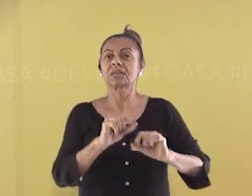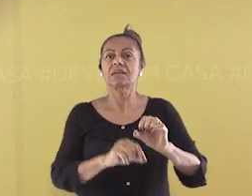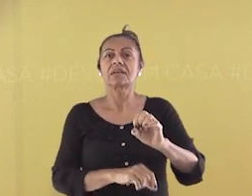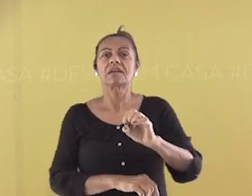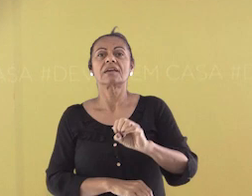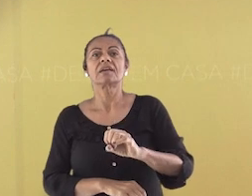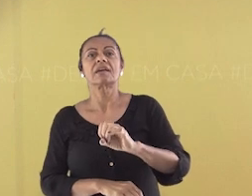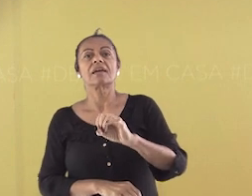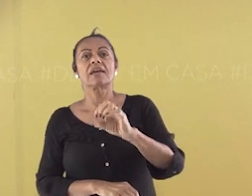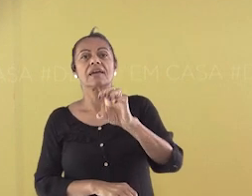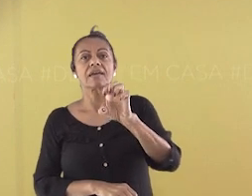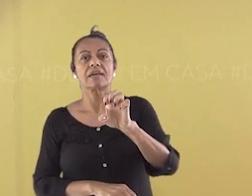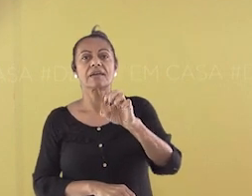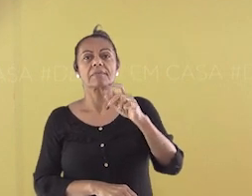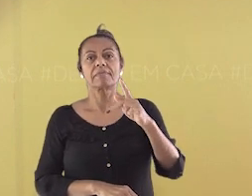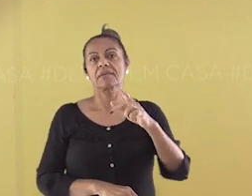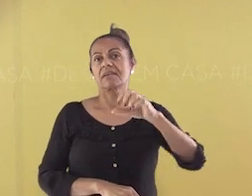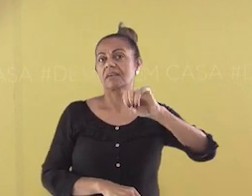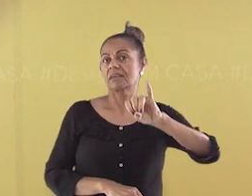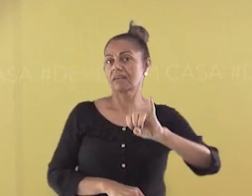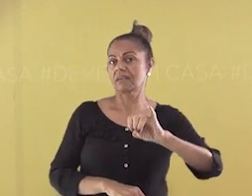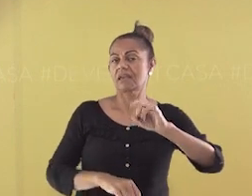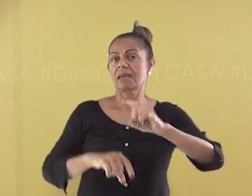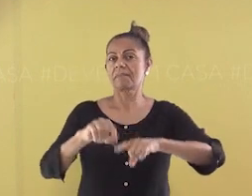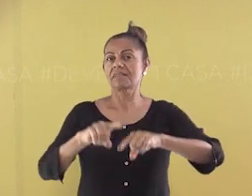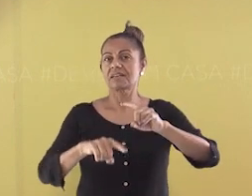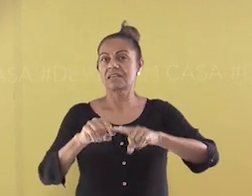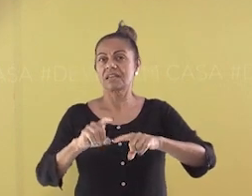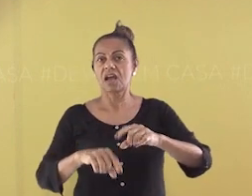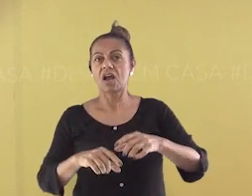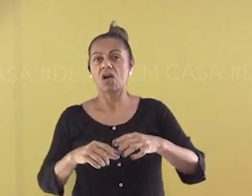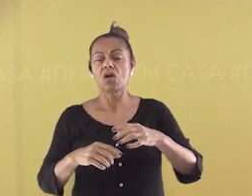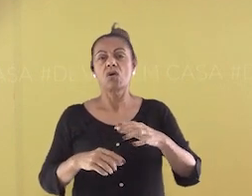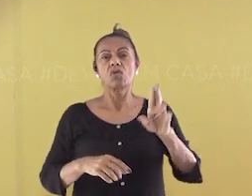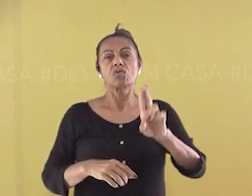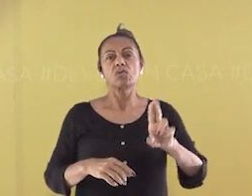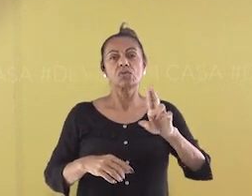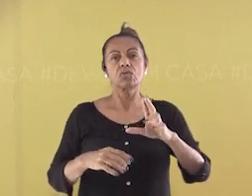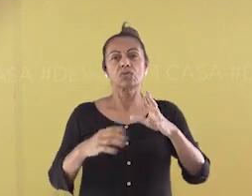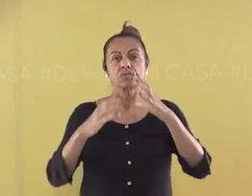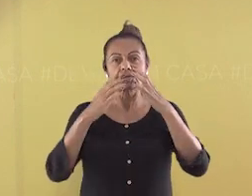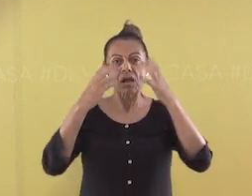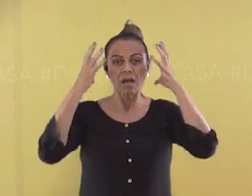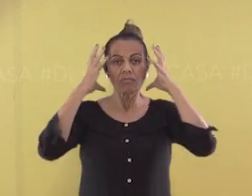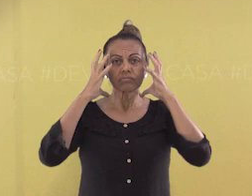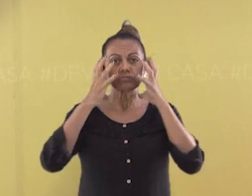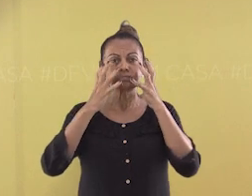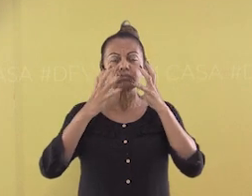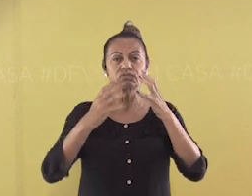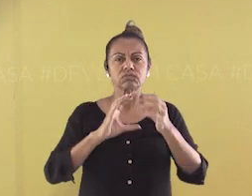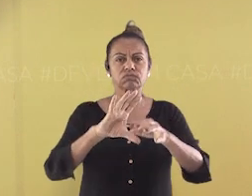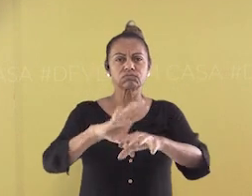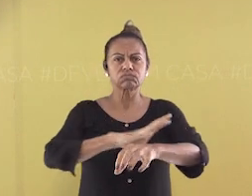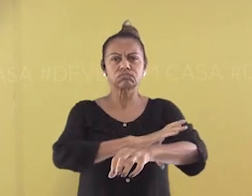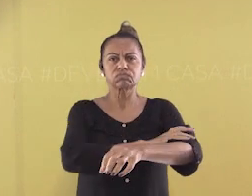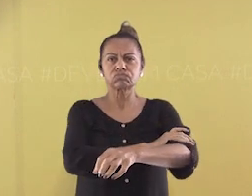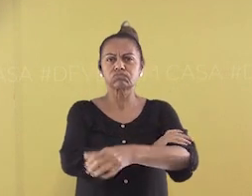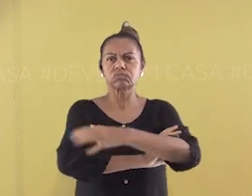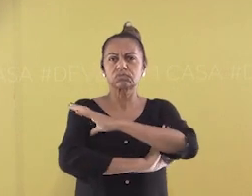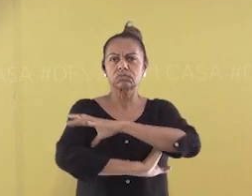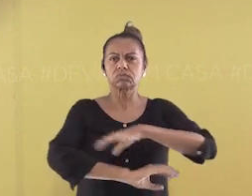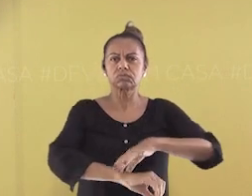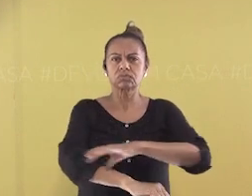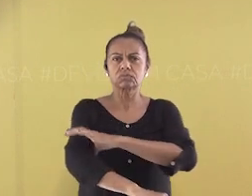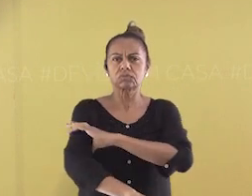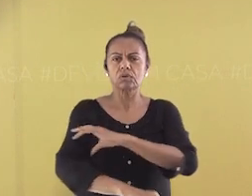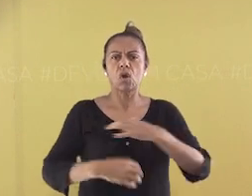Proteção Individual, para evitar o contato direto com o produto. Sua exposição pode causar uma série de